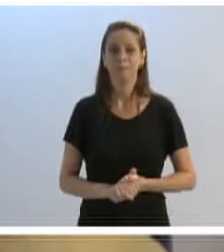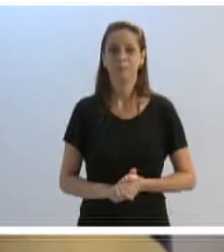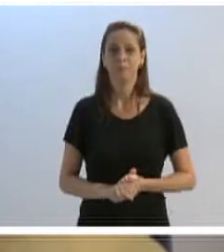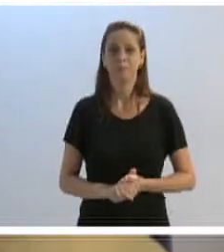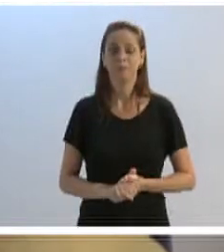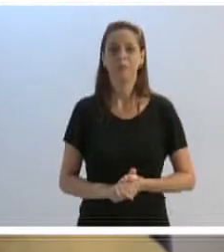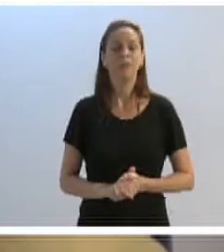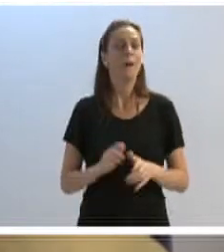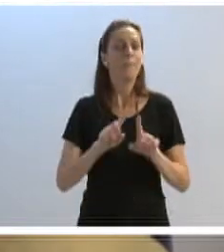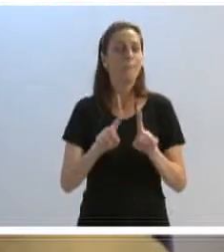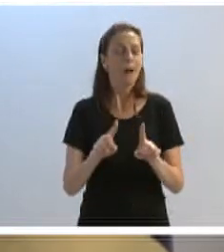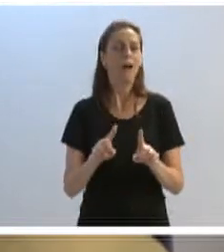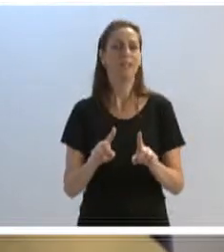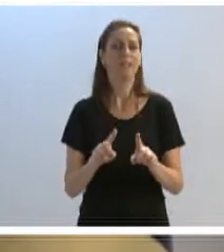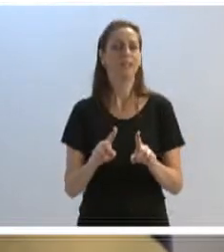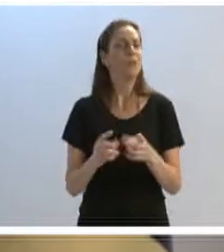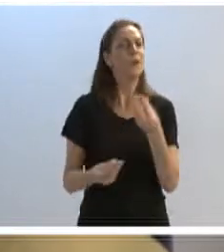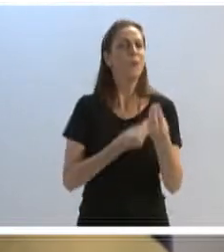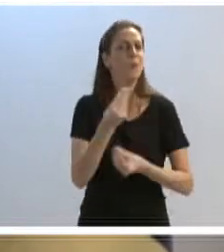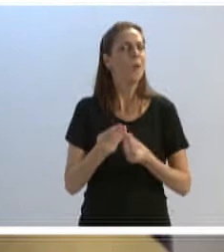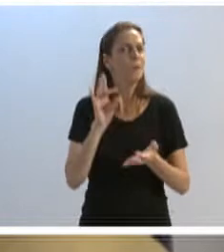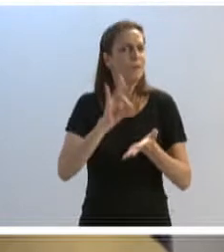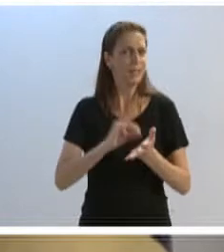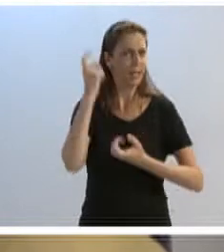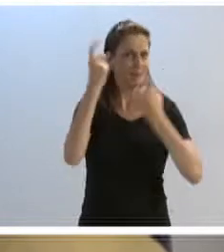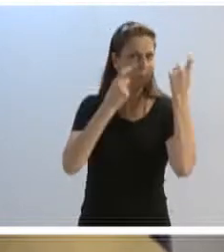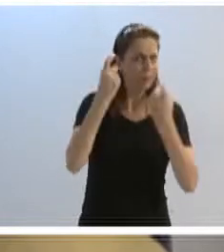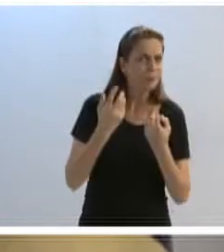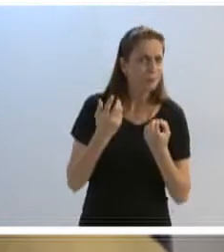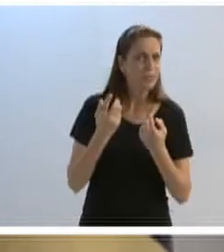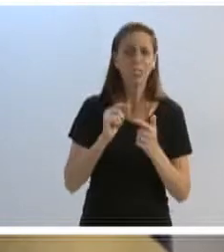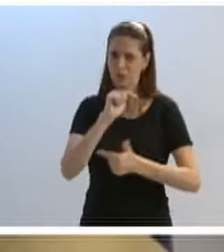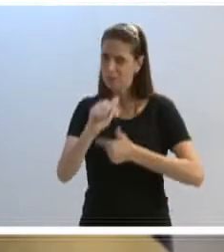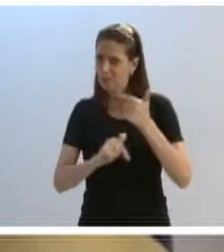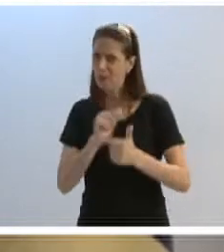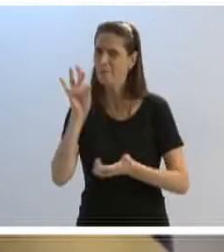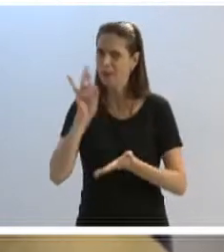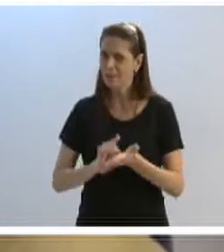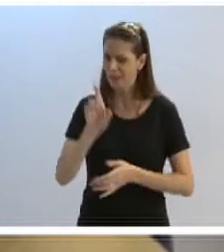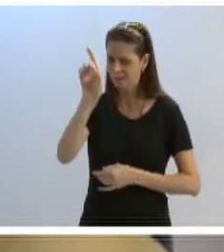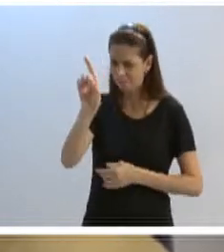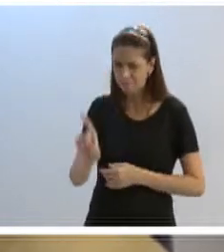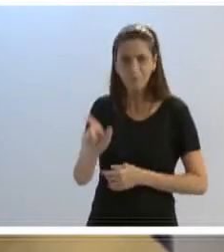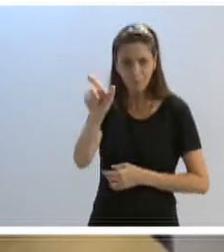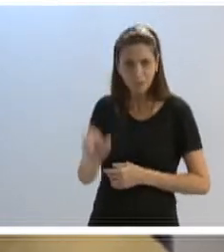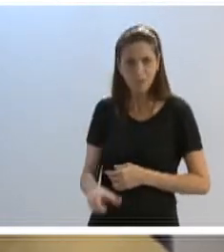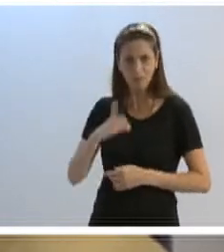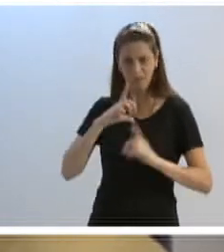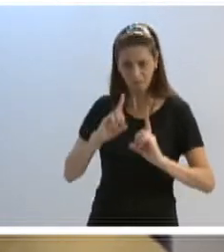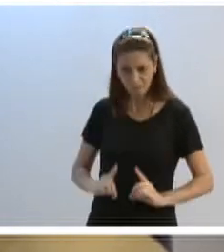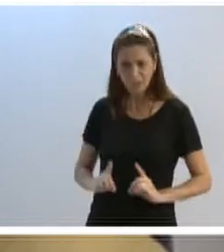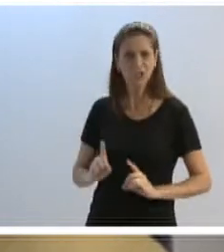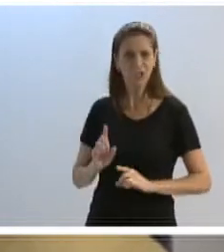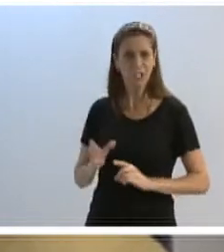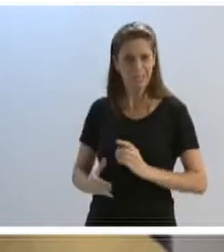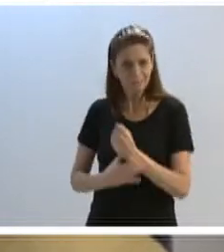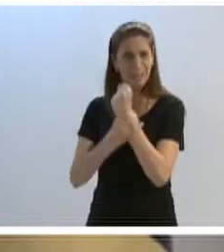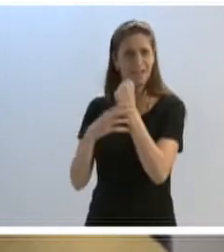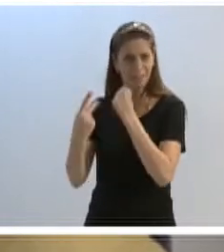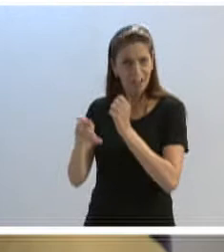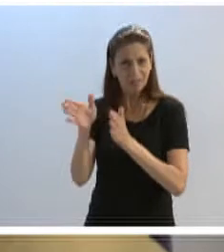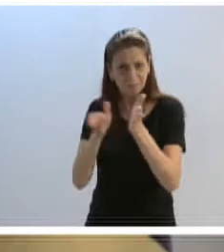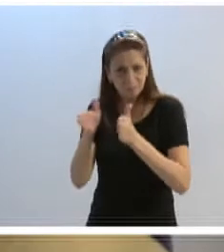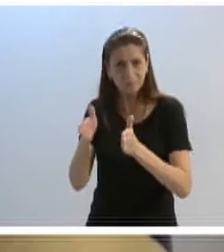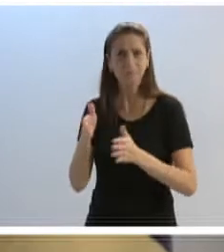de que forma estamos preocupados e trabalhamos para garantir às pessoas com deficiência o acesso aos